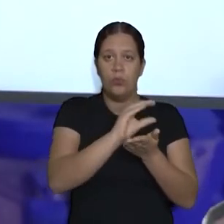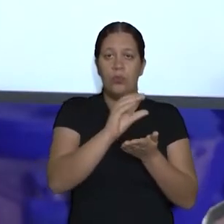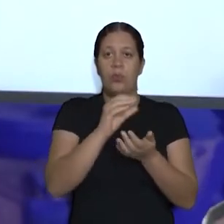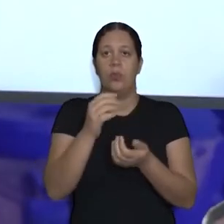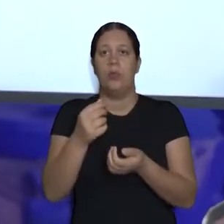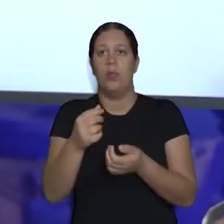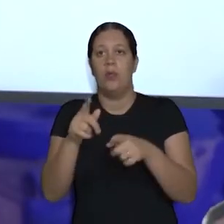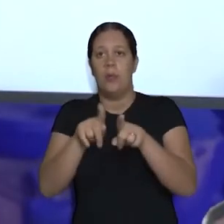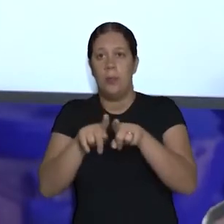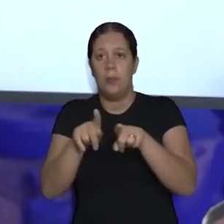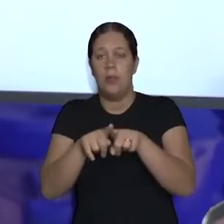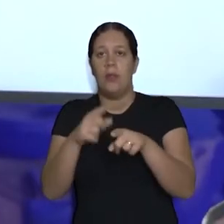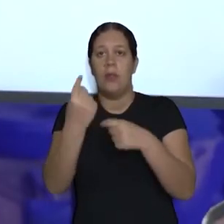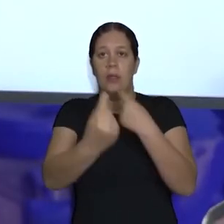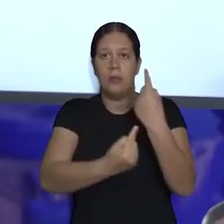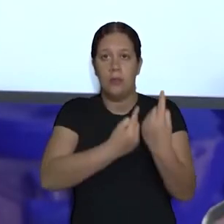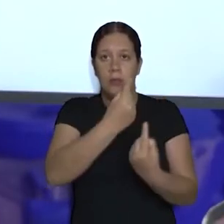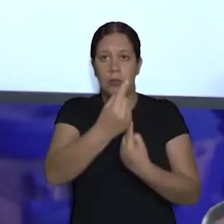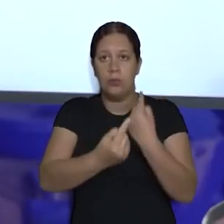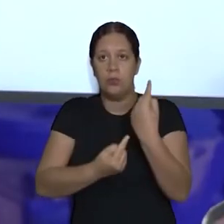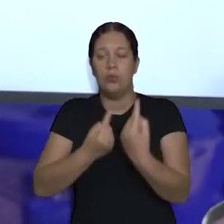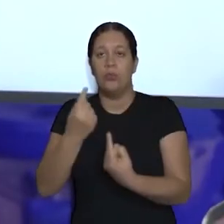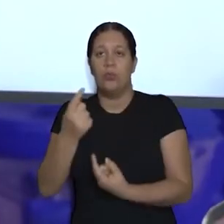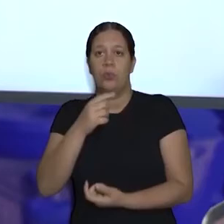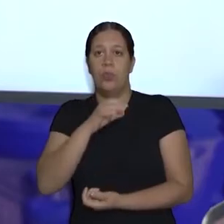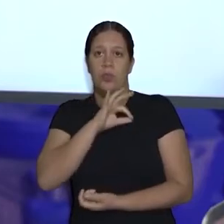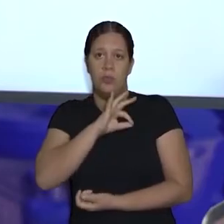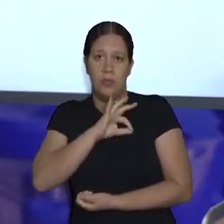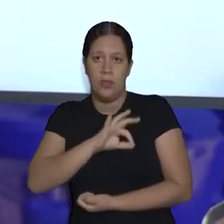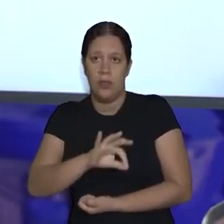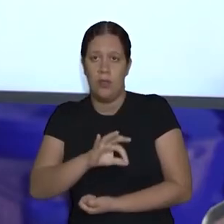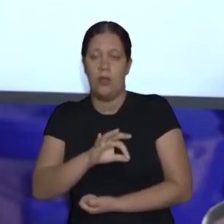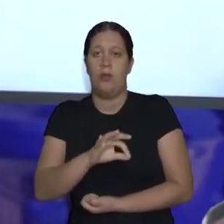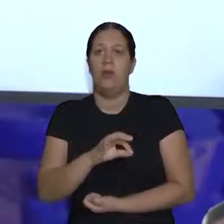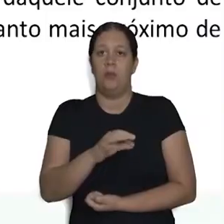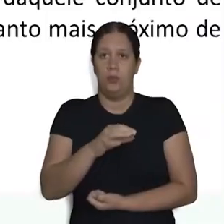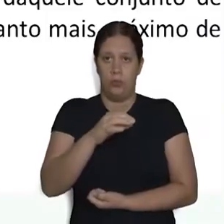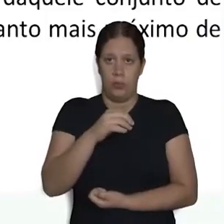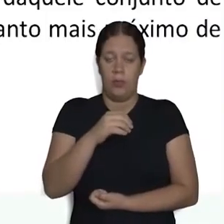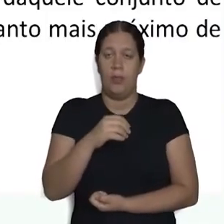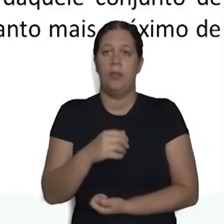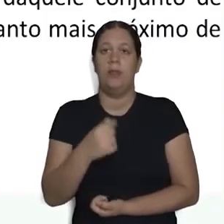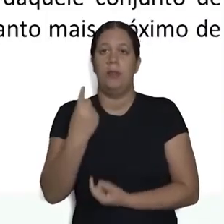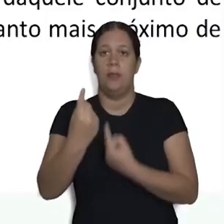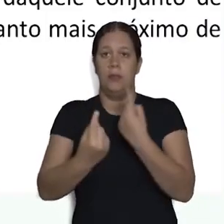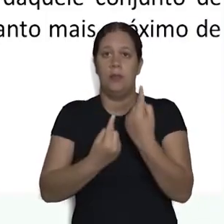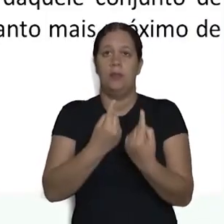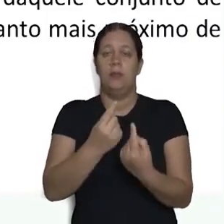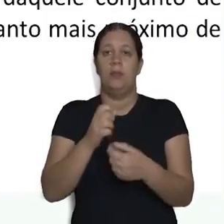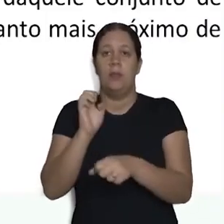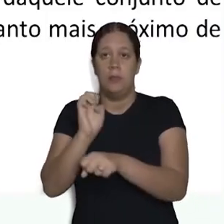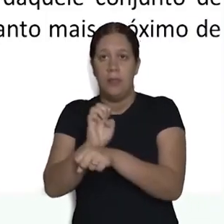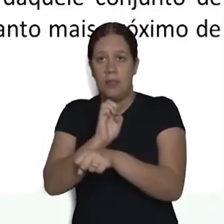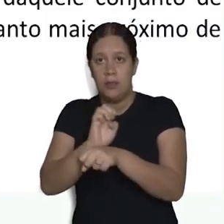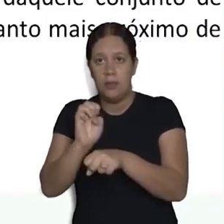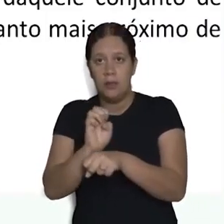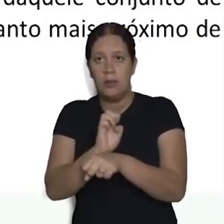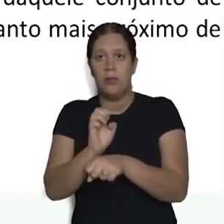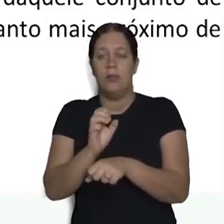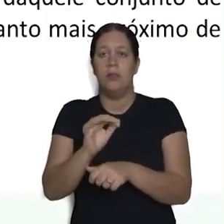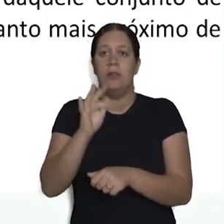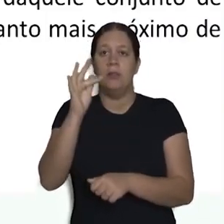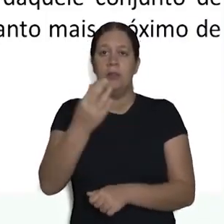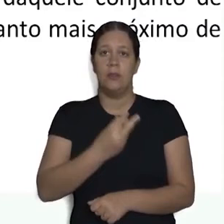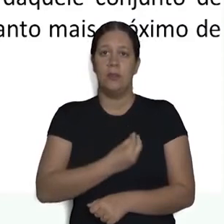o brasileiro recebe por média em seu salário, no seu emprego, a esperança de vida, o quanto